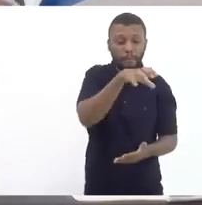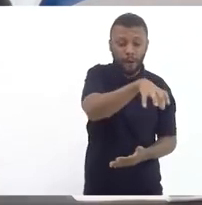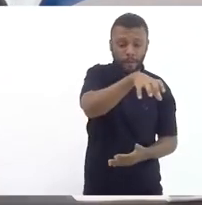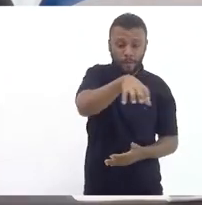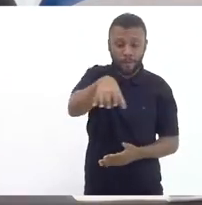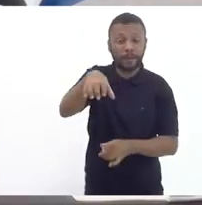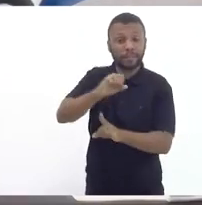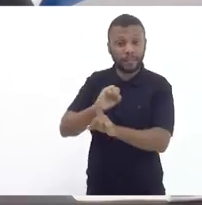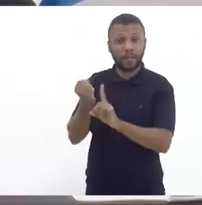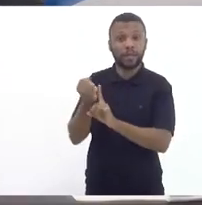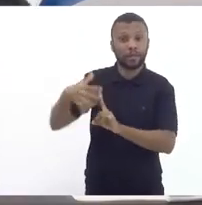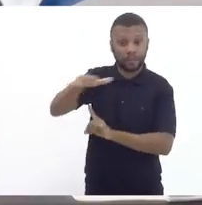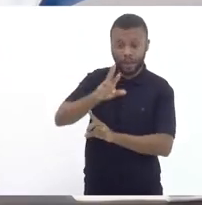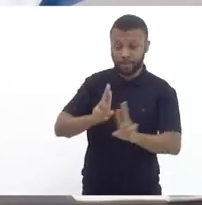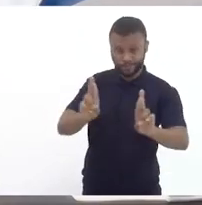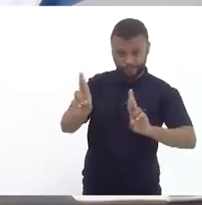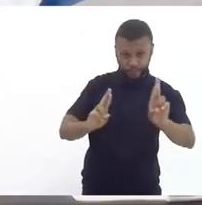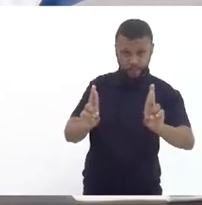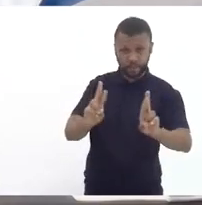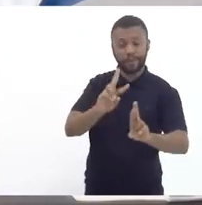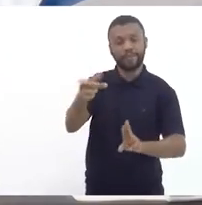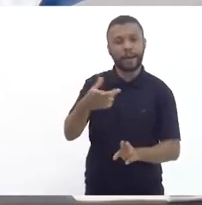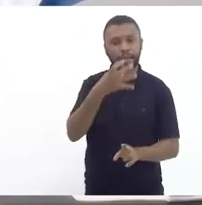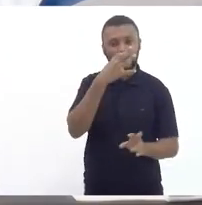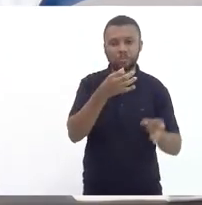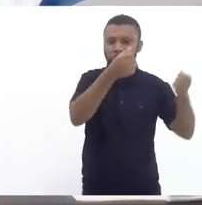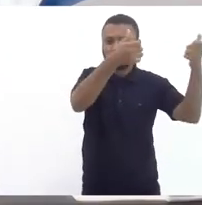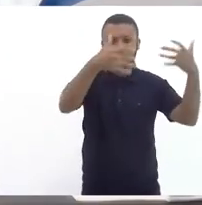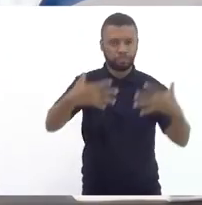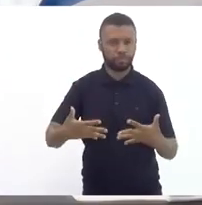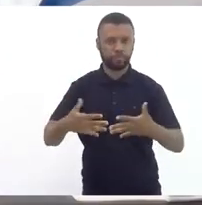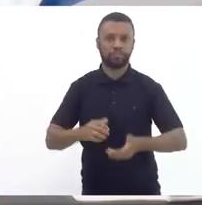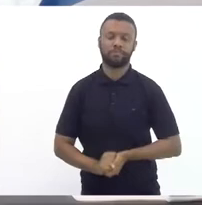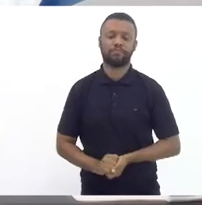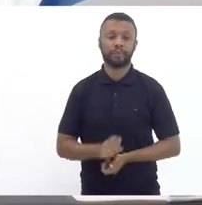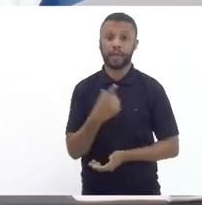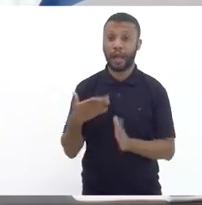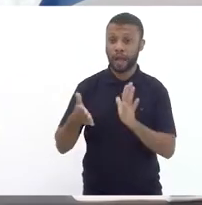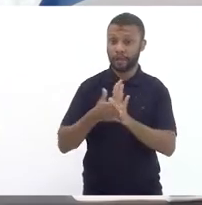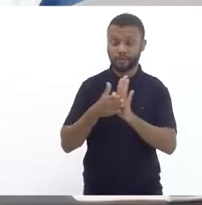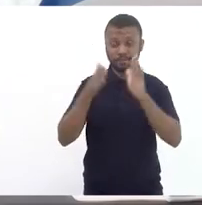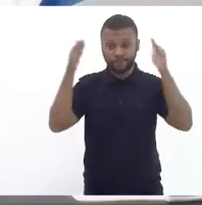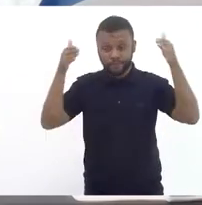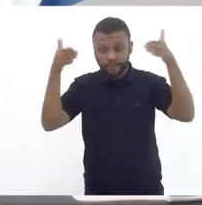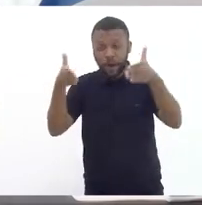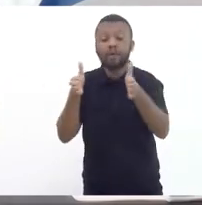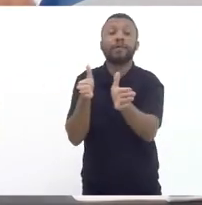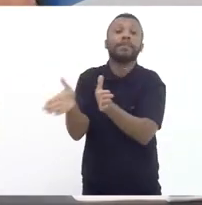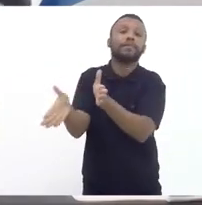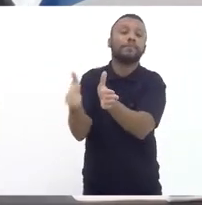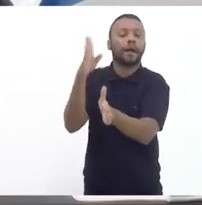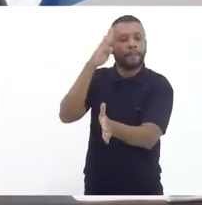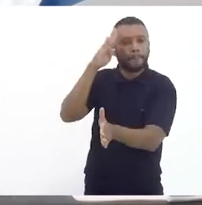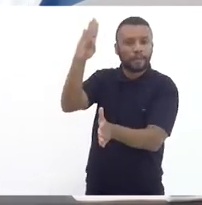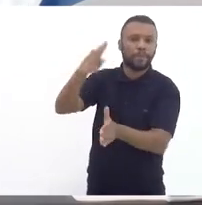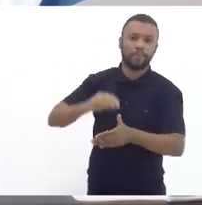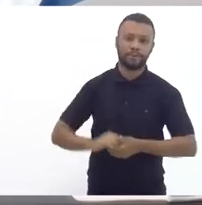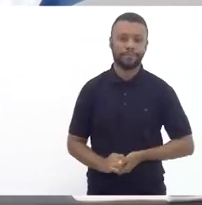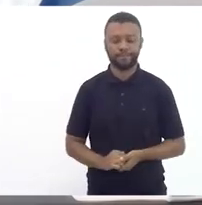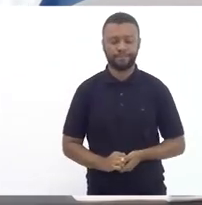Perfeitamente. Porque nossa pauta de hoje, além da infraestrutura, tem um foco também na acessibilidade. Não é? Eu